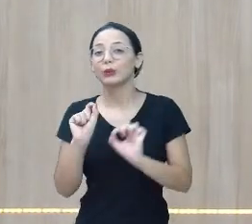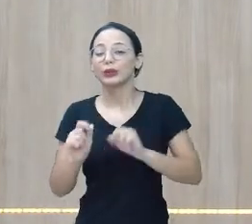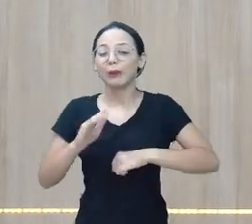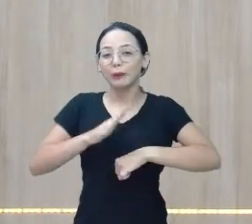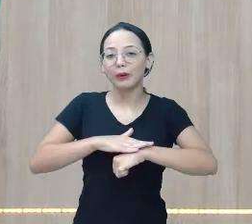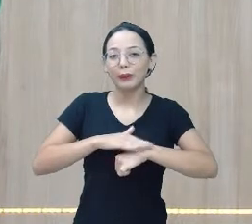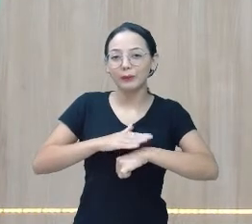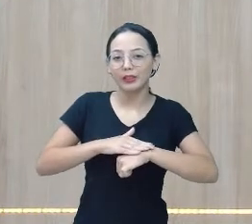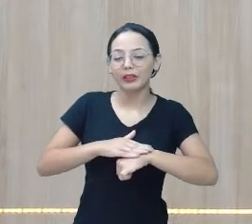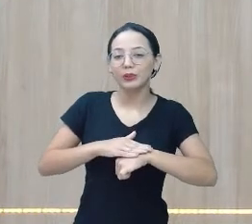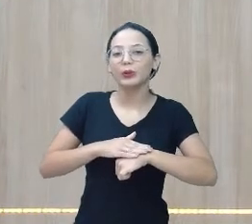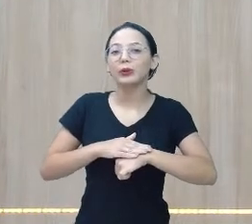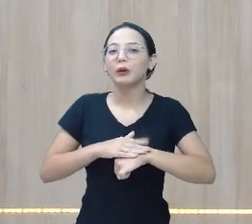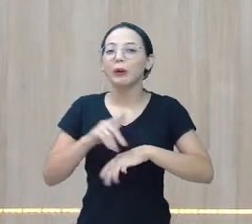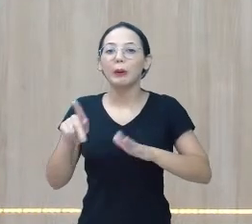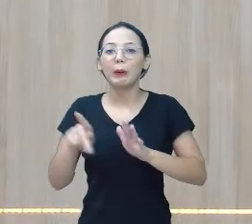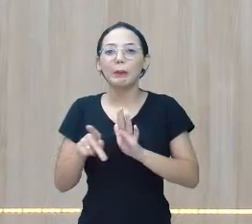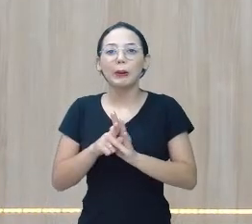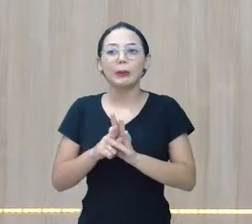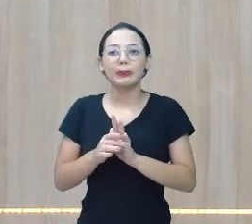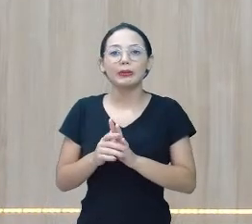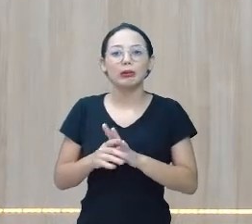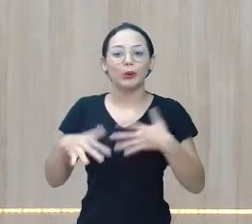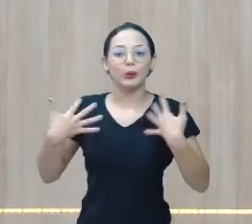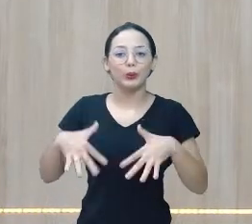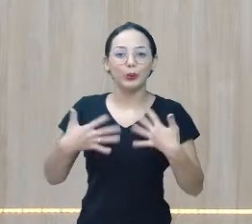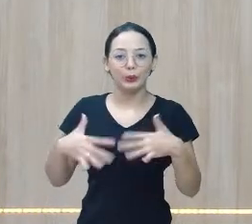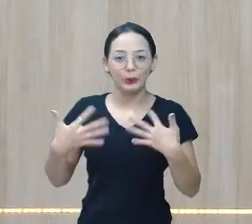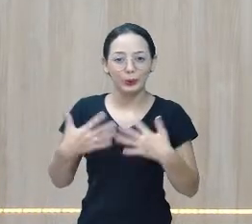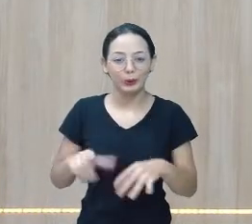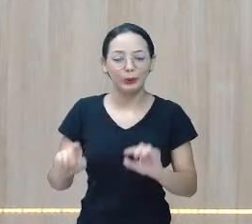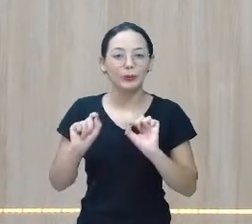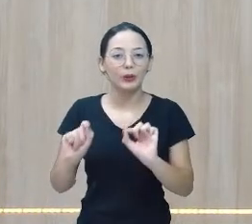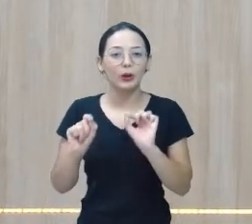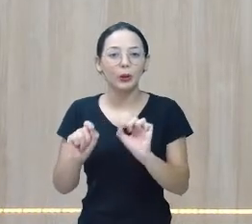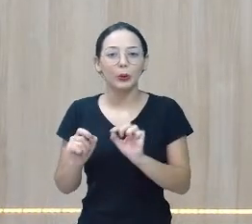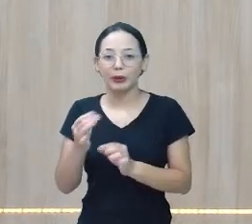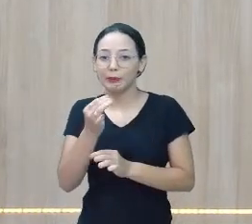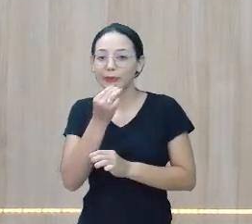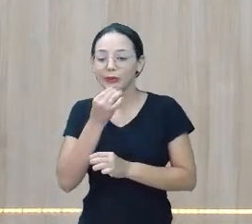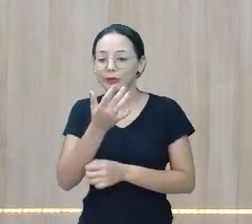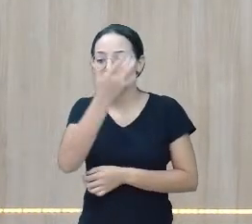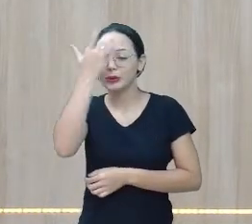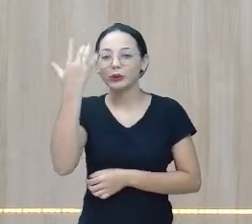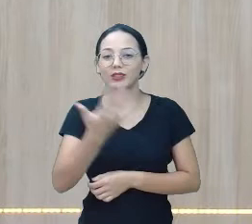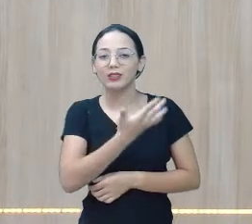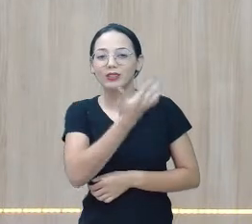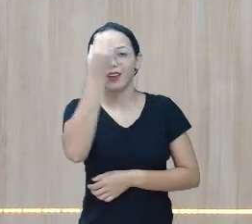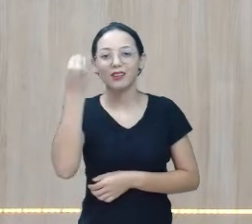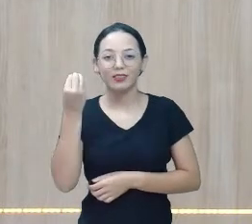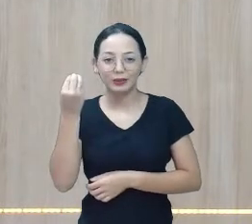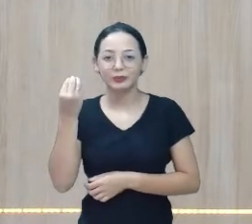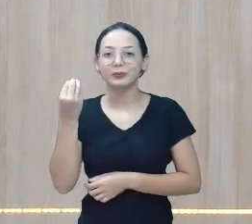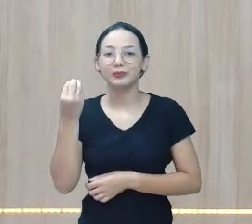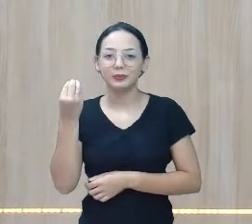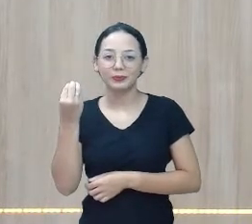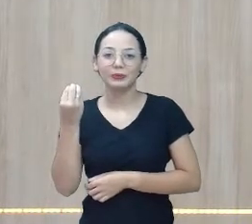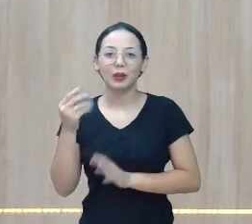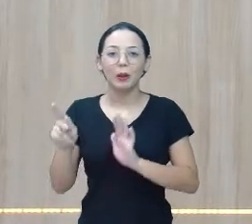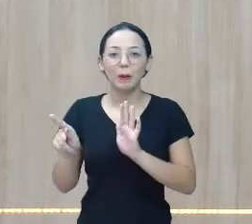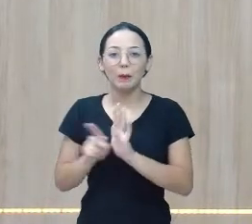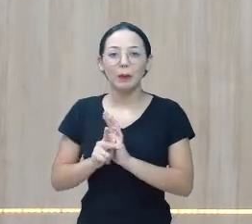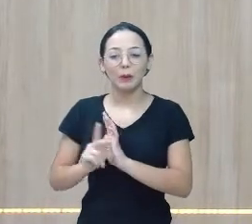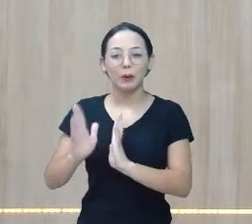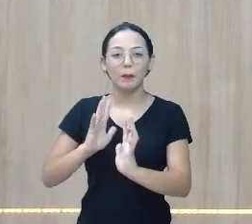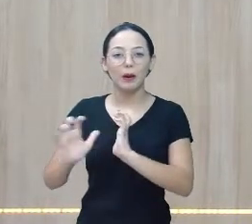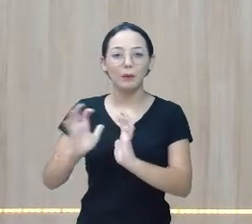situações polêmicas, né, para que isso tome conta da população, né, da discussão